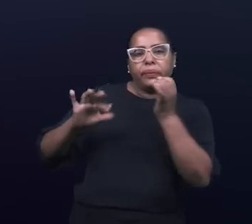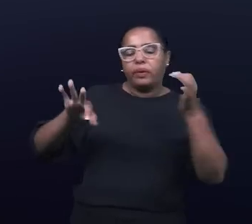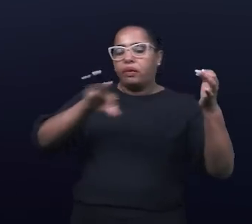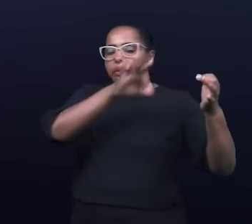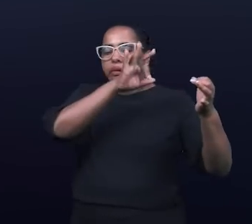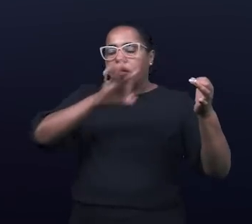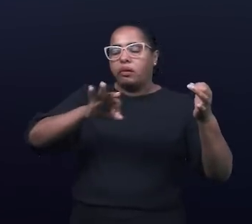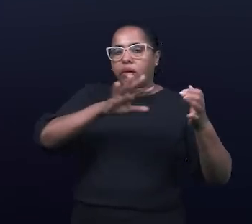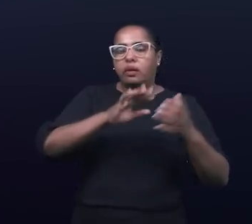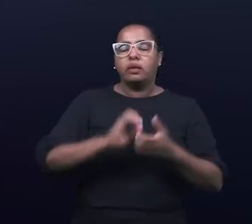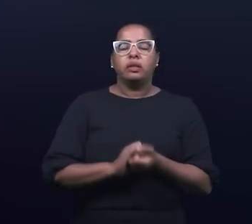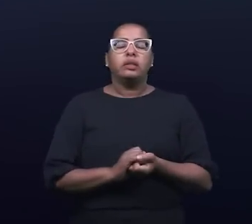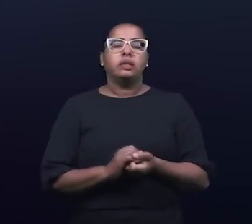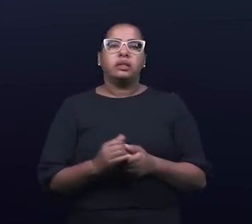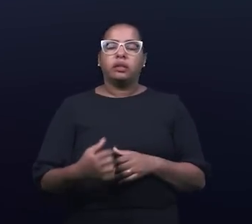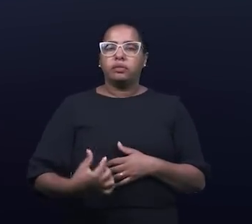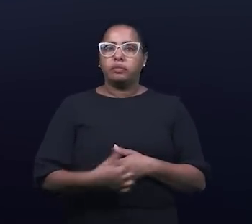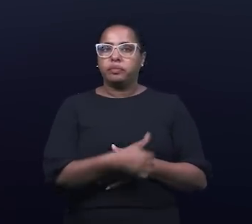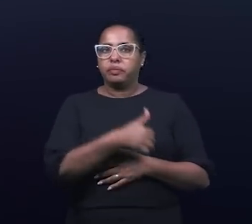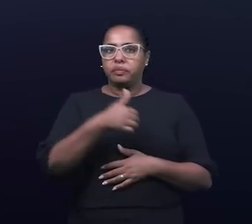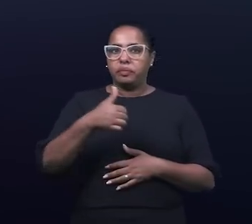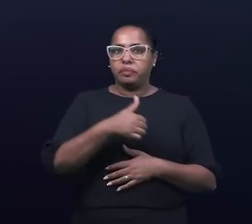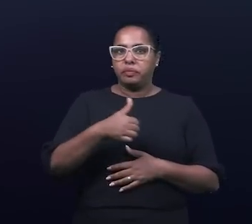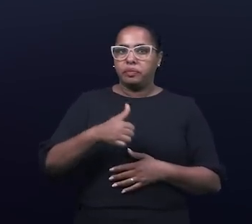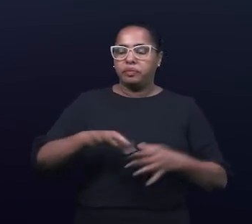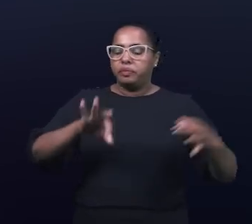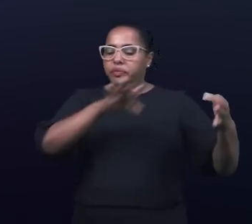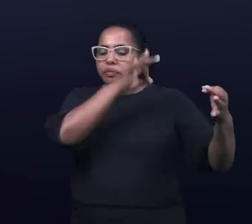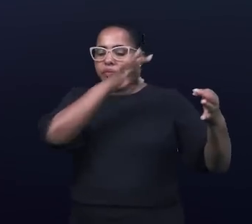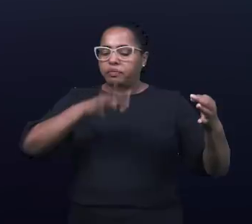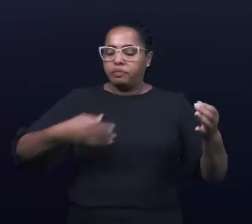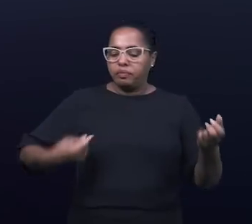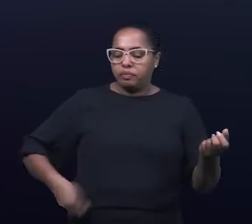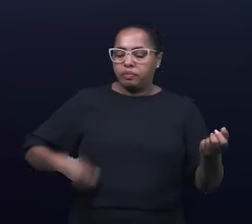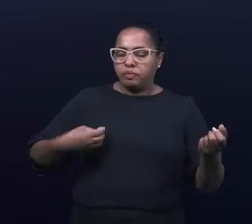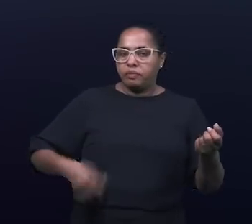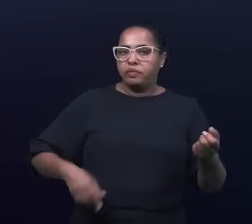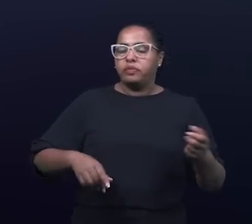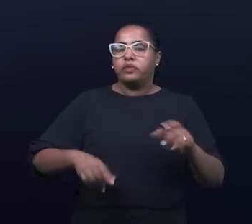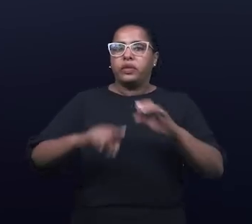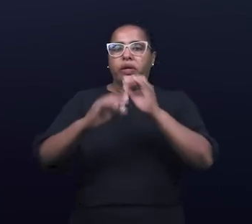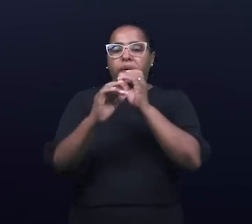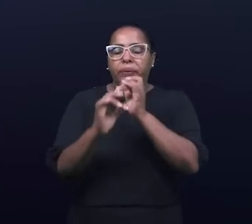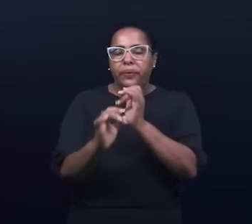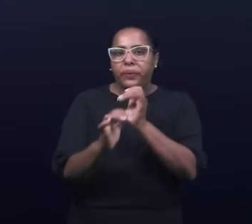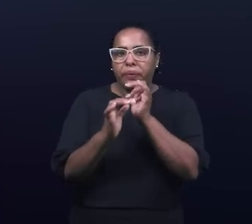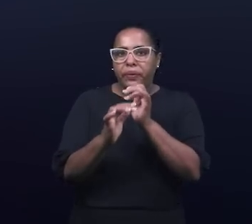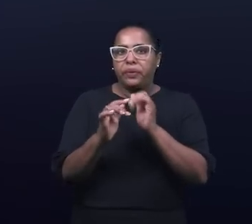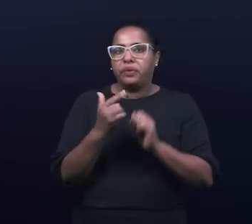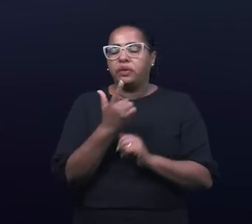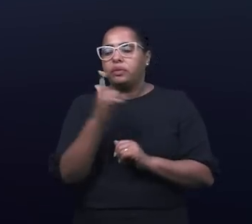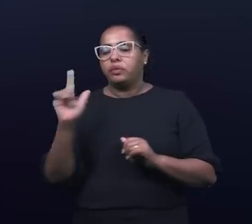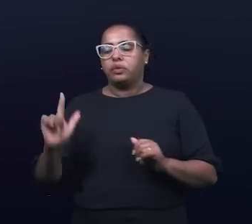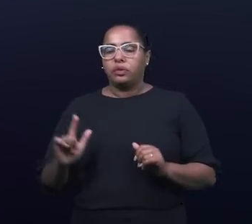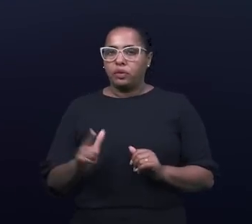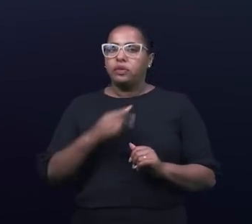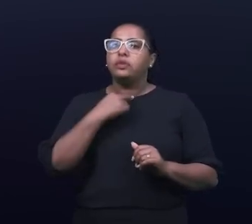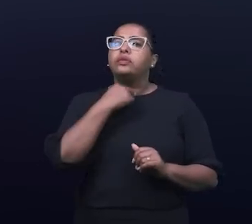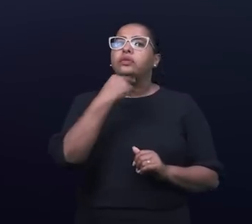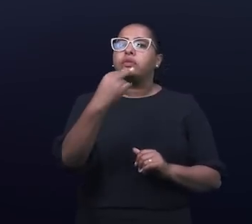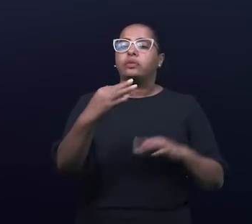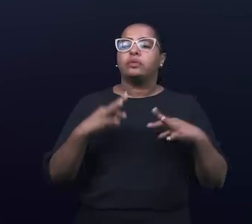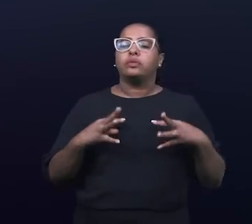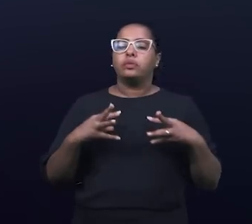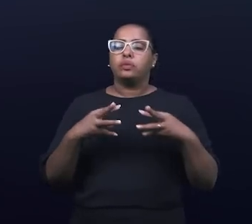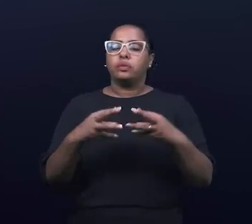vocais. Então nós gravamos primeiro as cordas, depois sopros, depois por último as vozes. Então